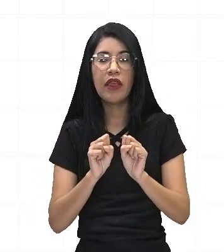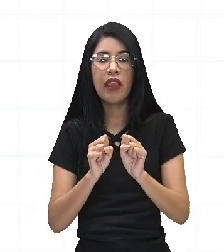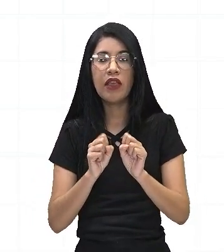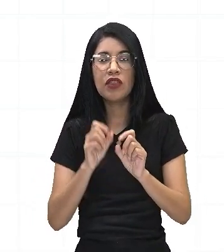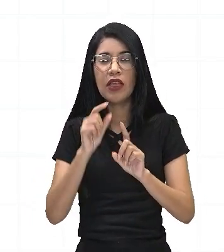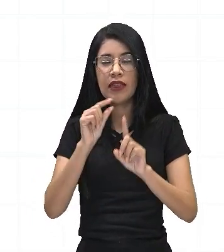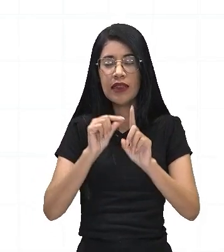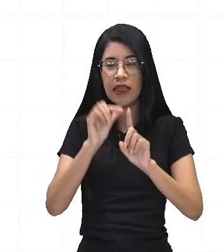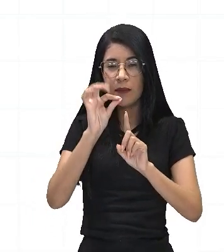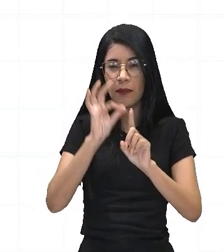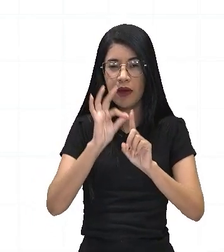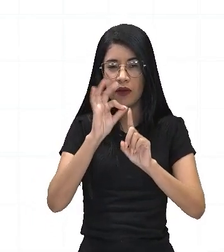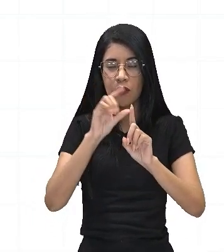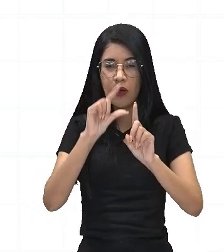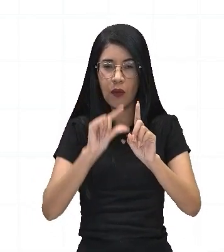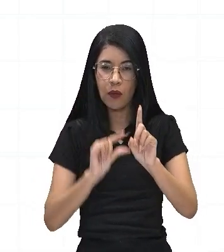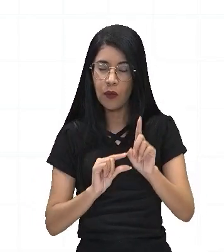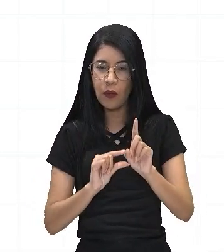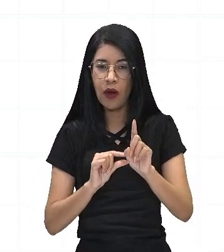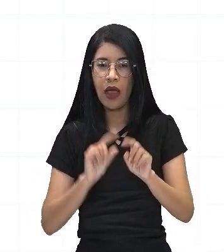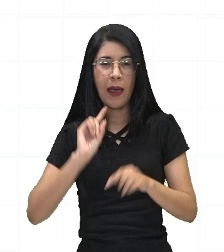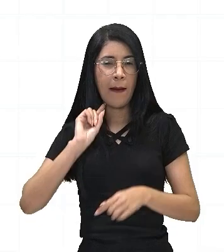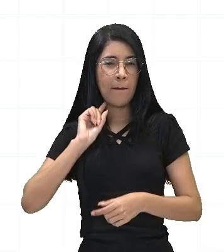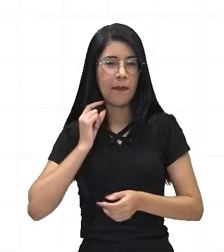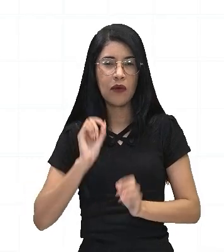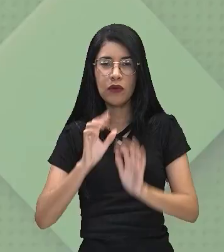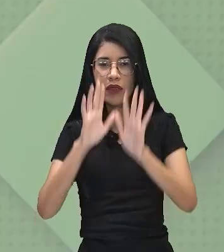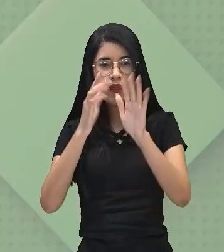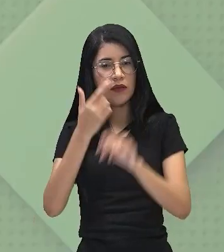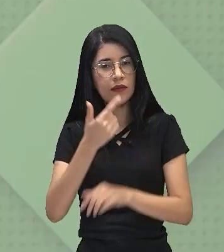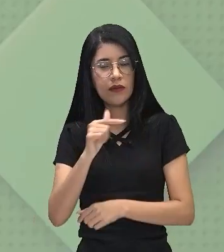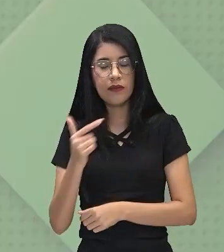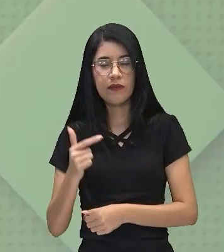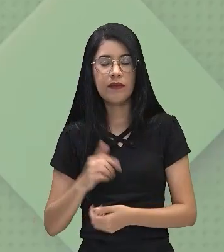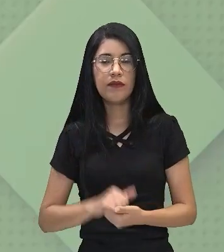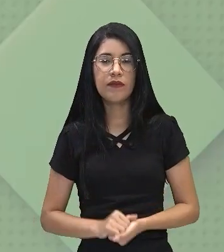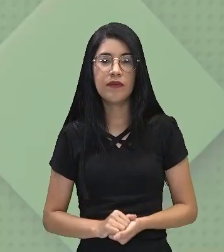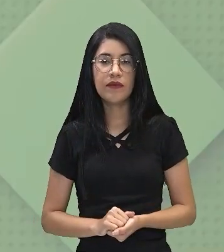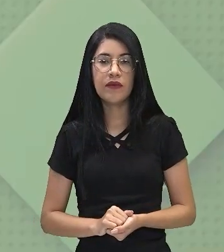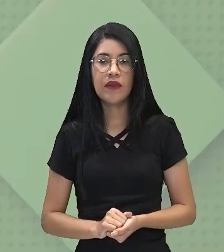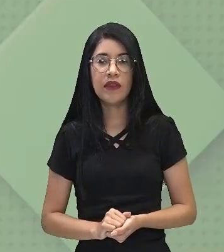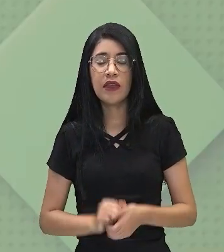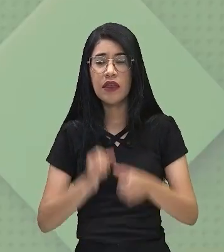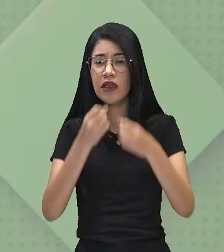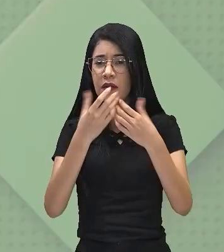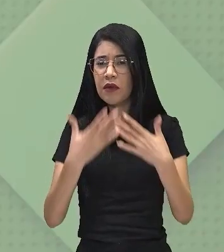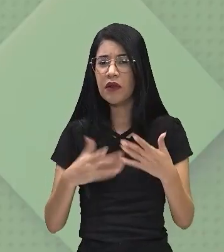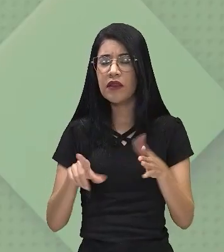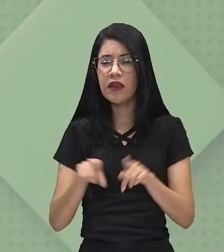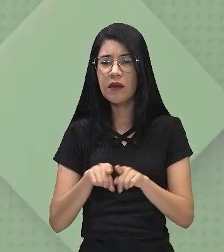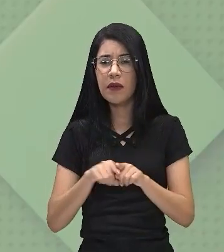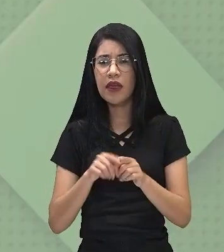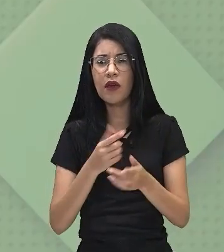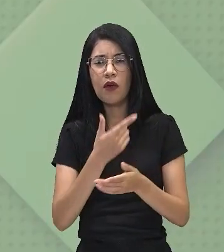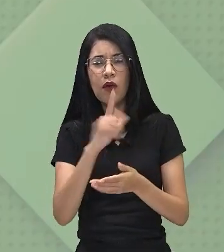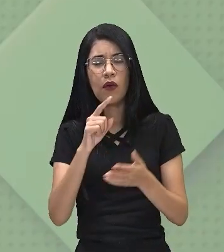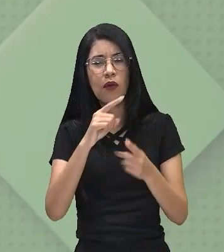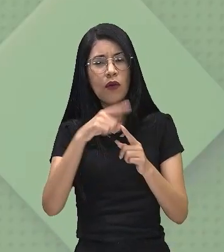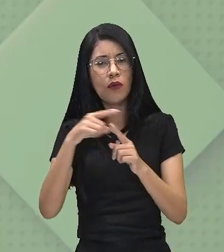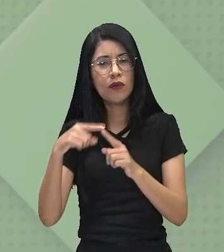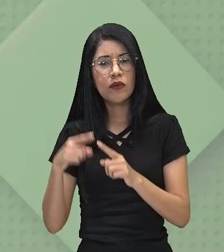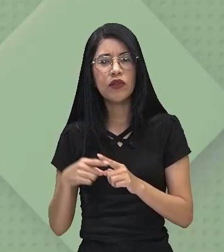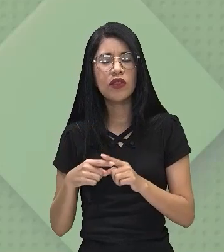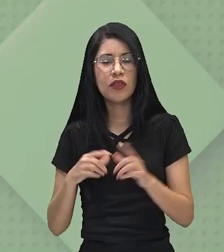emitem poluição, tá? Como a gente pode observar na imagem. Mas a gente também falou aí sobre outras fontes e outros tipos de energia, outras